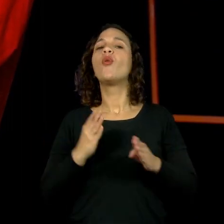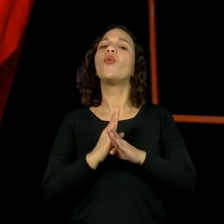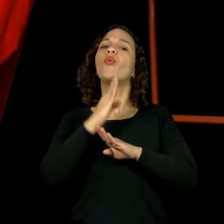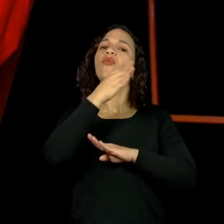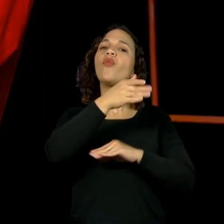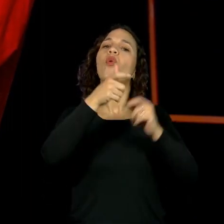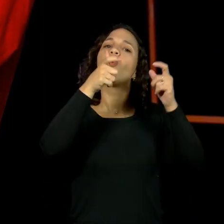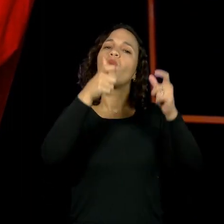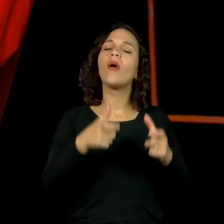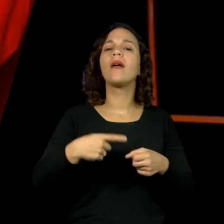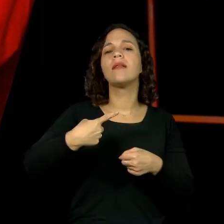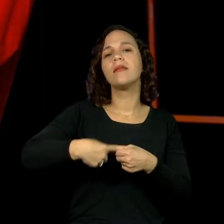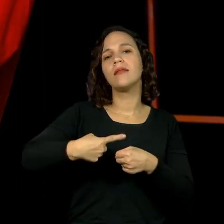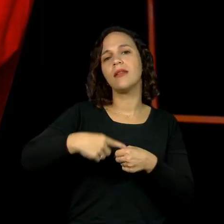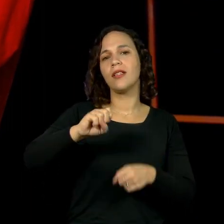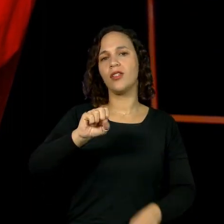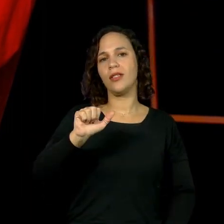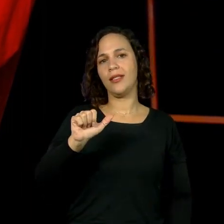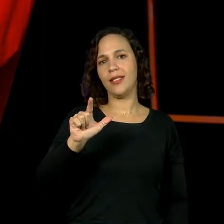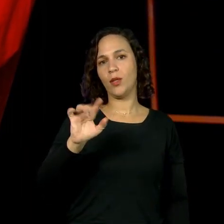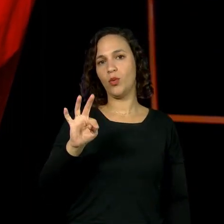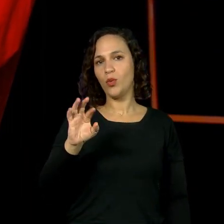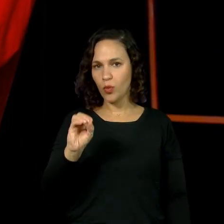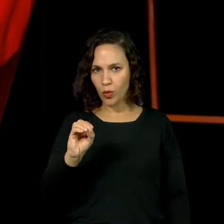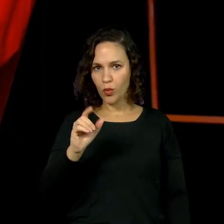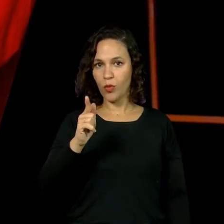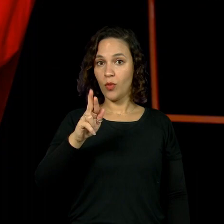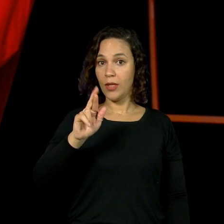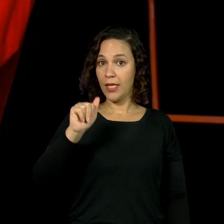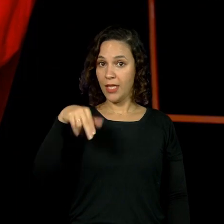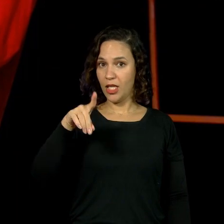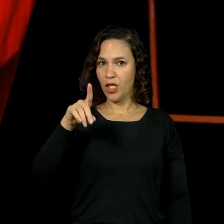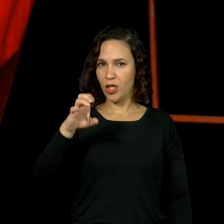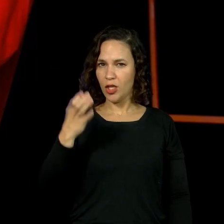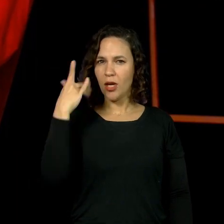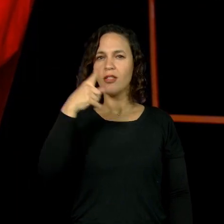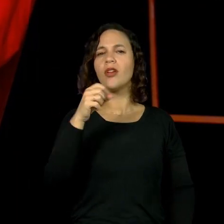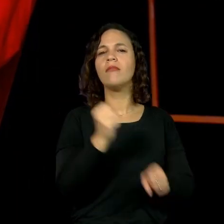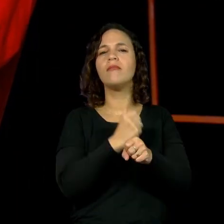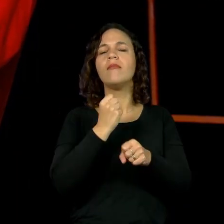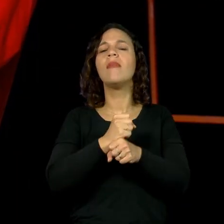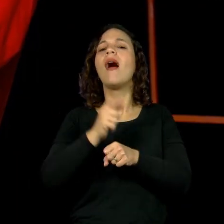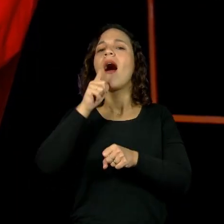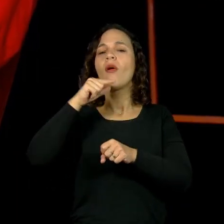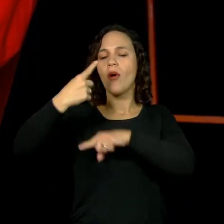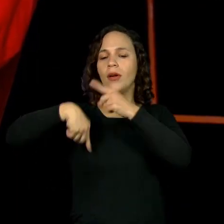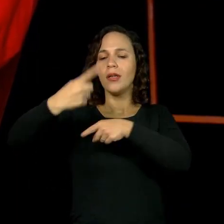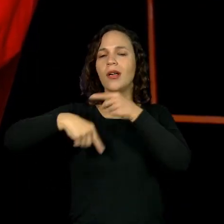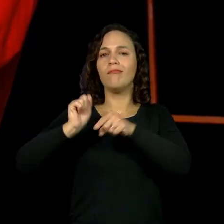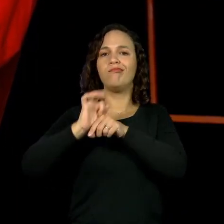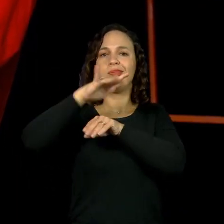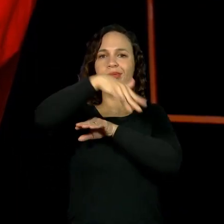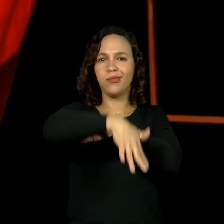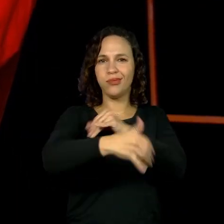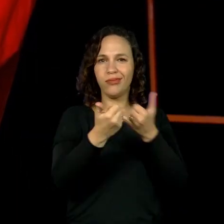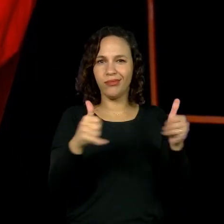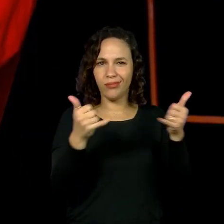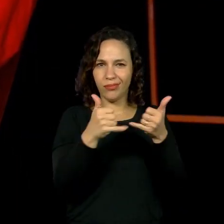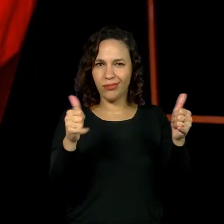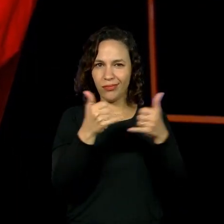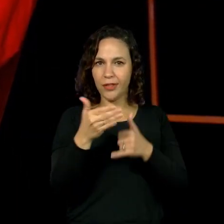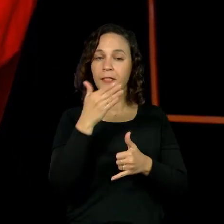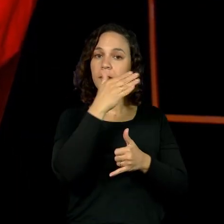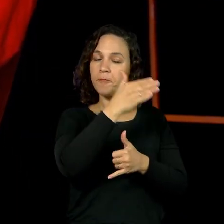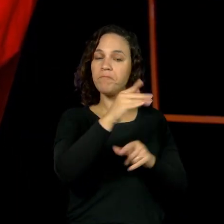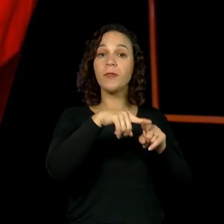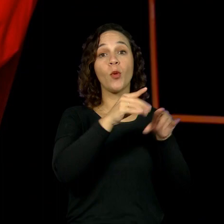Salto Grande, né, no sítio Santo Antônio, em Salto Grande, na época da construção lá da hidrelétrica ainda do Salto Grande. Voltamos